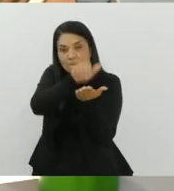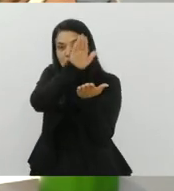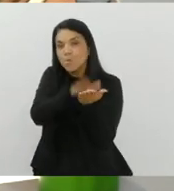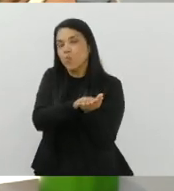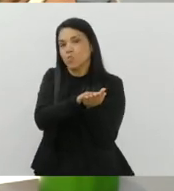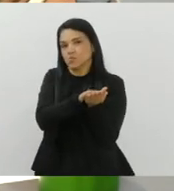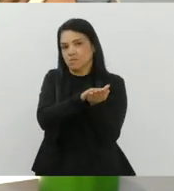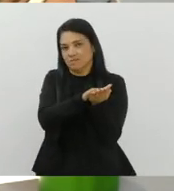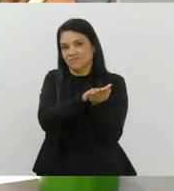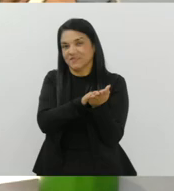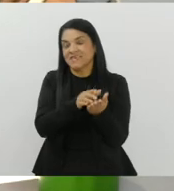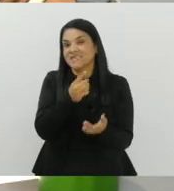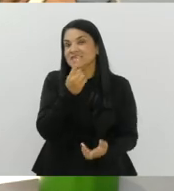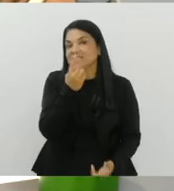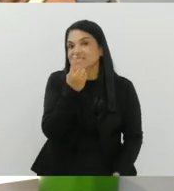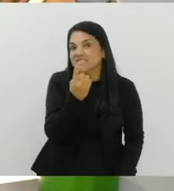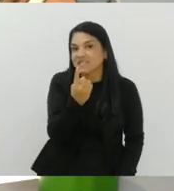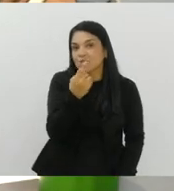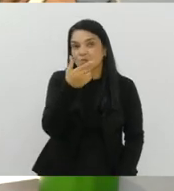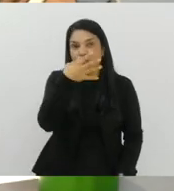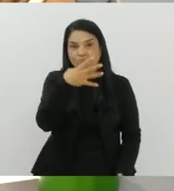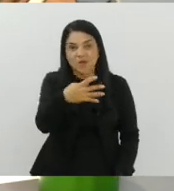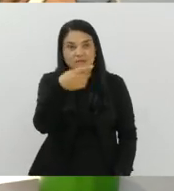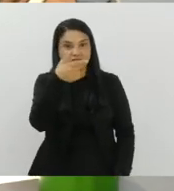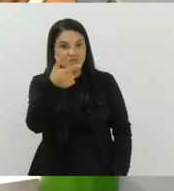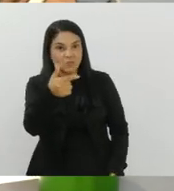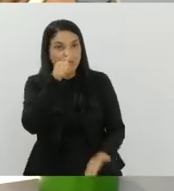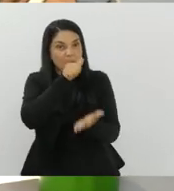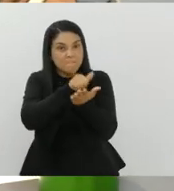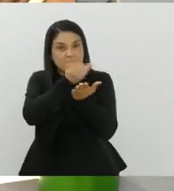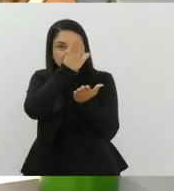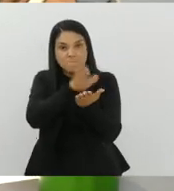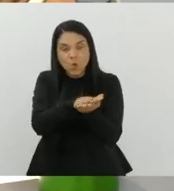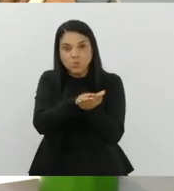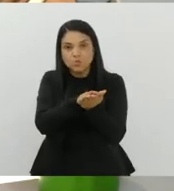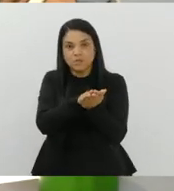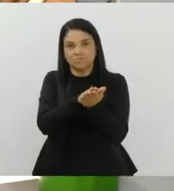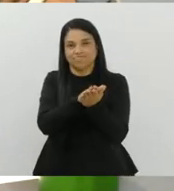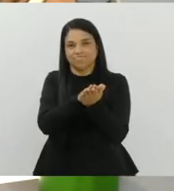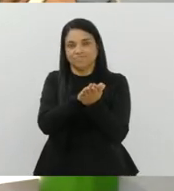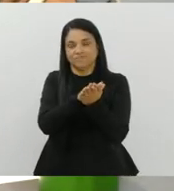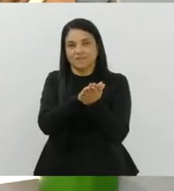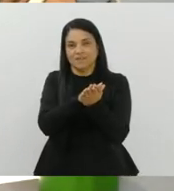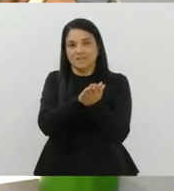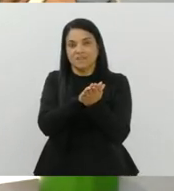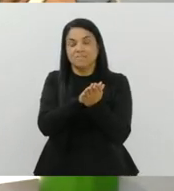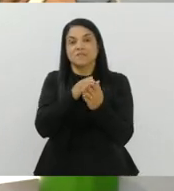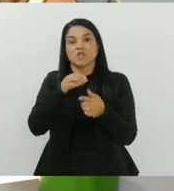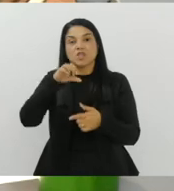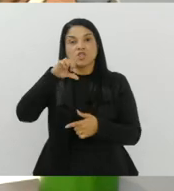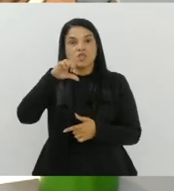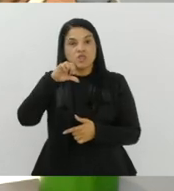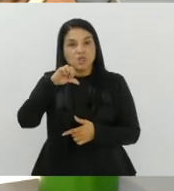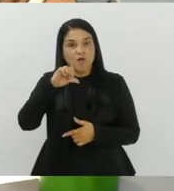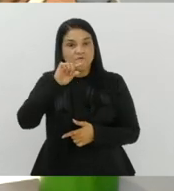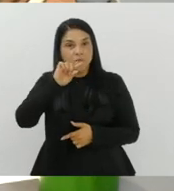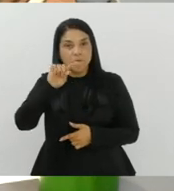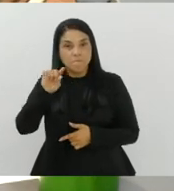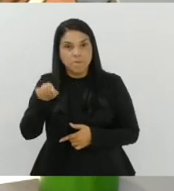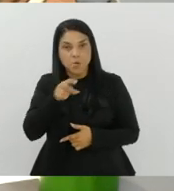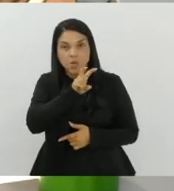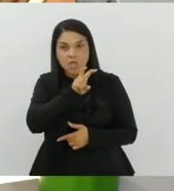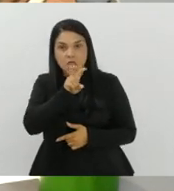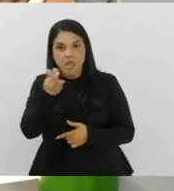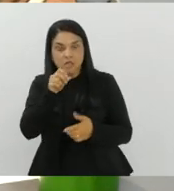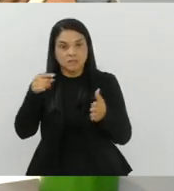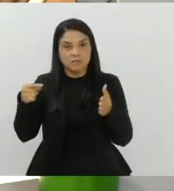seja, 142 multas frente a 9.500 denúncias. Passou de